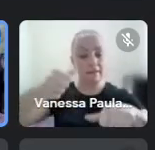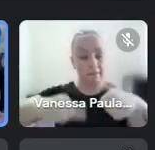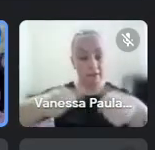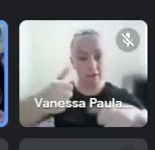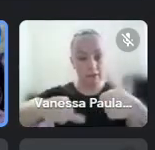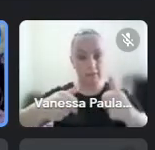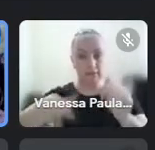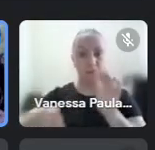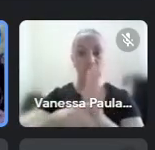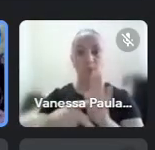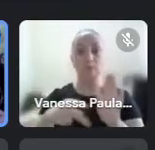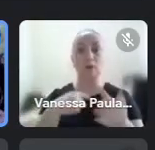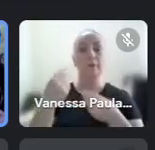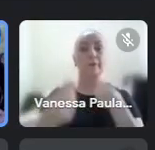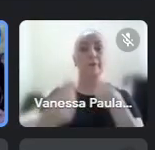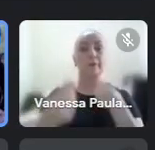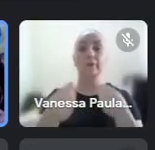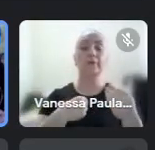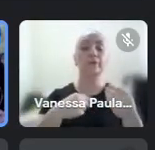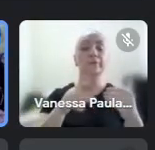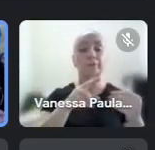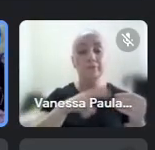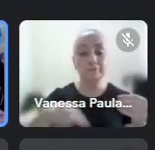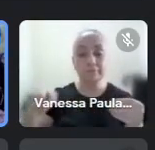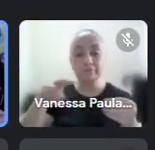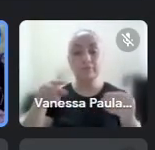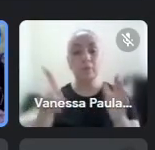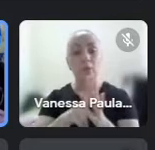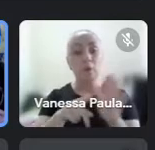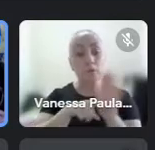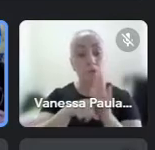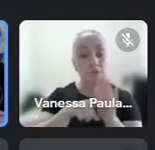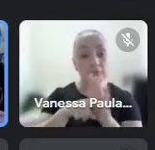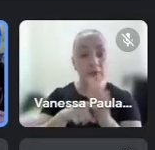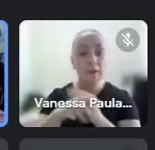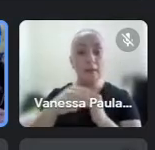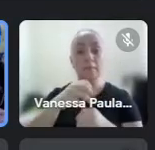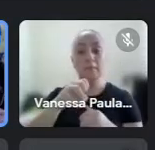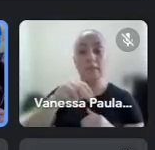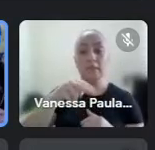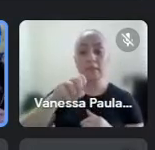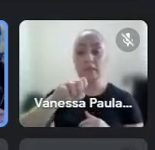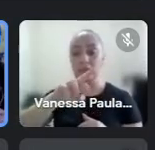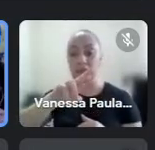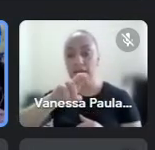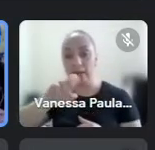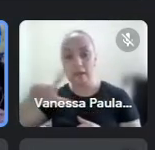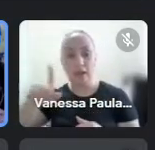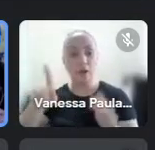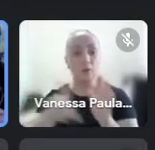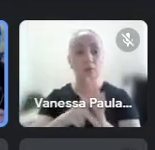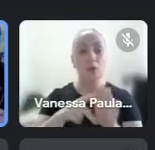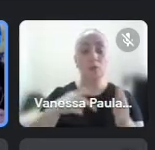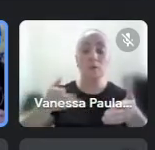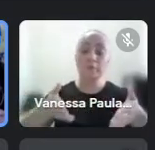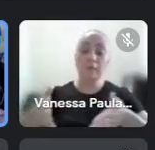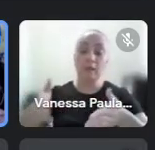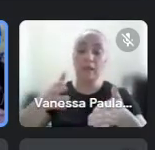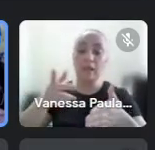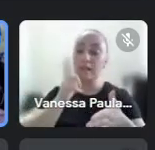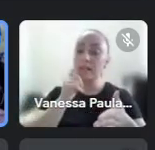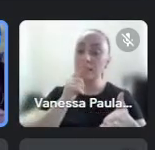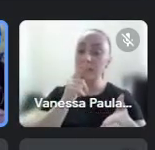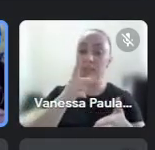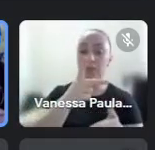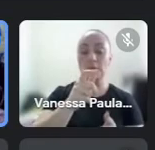atividades minerária e siderúrgica e a influência na saúde de populações no entorno do rio Paraopebas e no